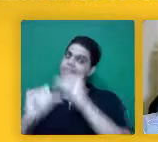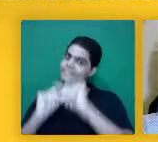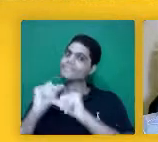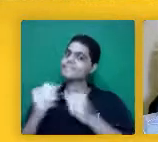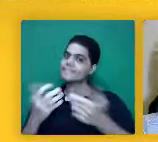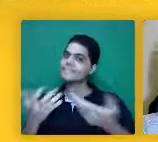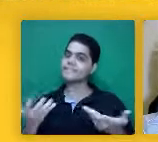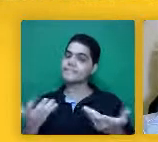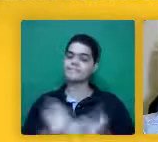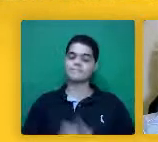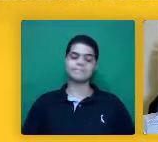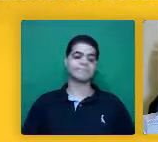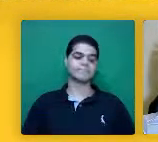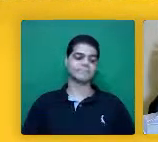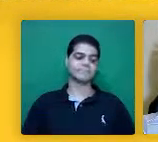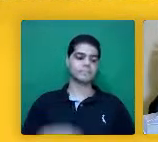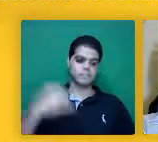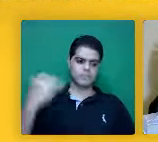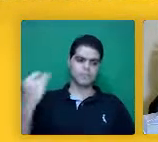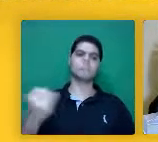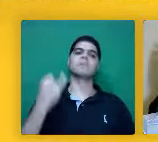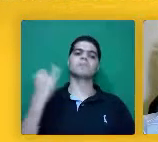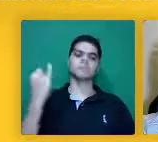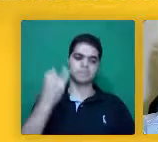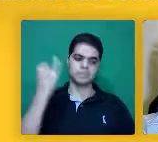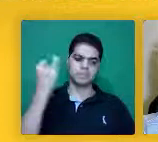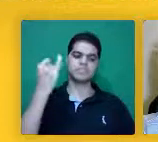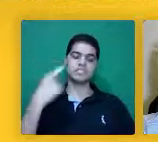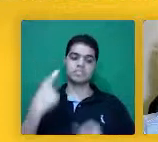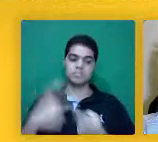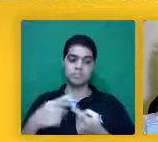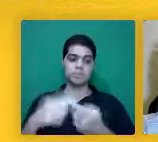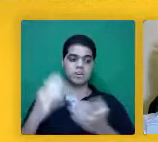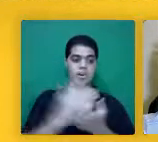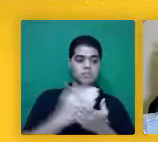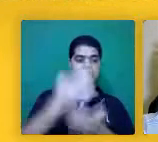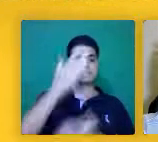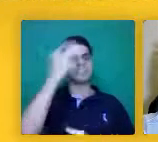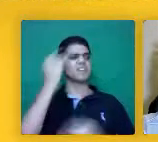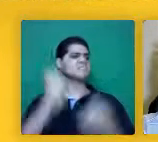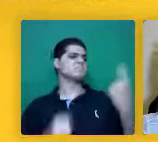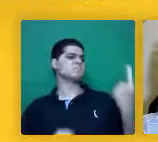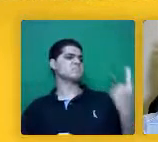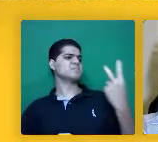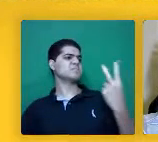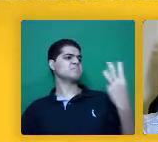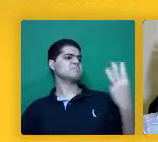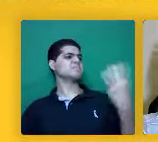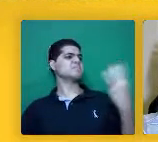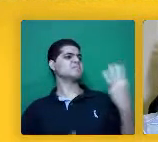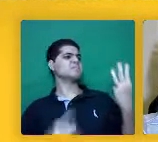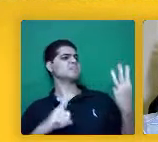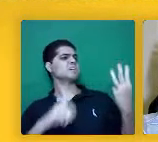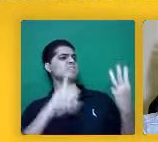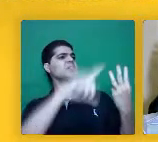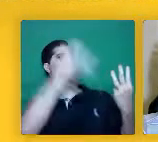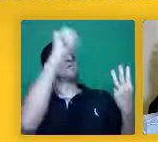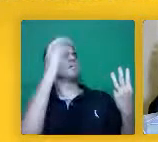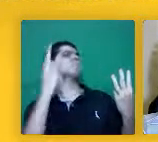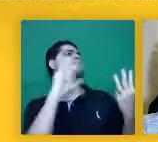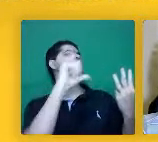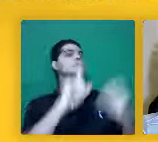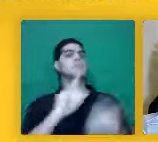Importantíssimo, Lucas, ter falado isso pelo seguinte, pessoal. Às vezes, mas só primeiro, segundo e terceiro lugar que vai ser beneficiado. Não. O programa